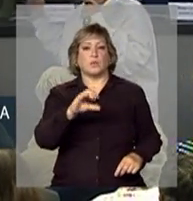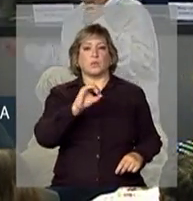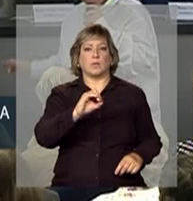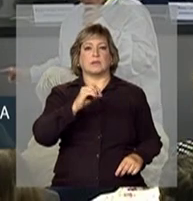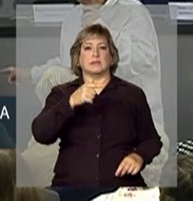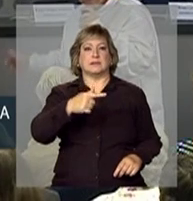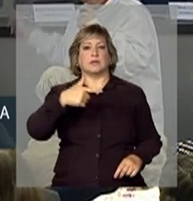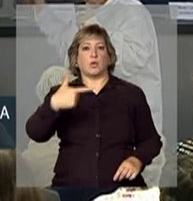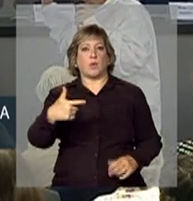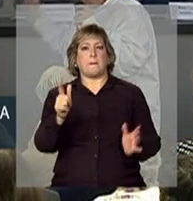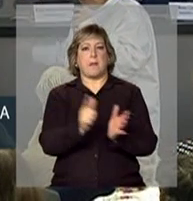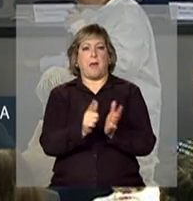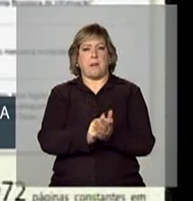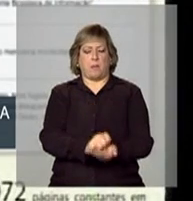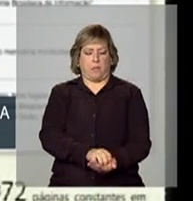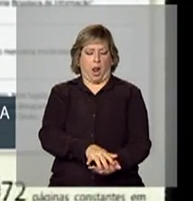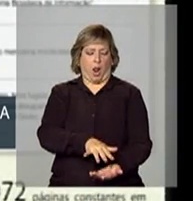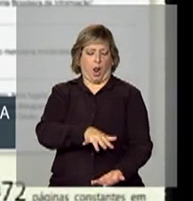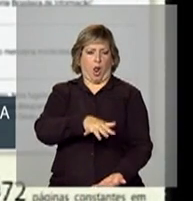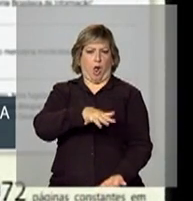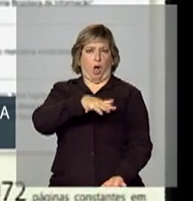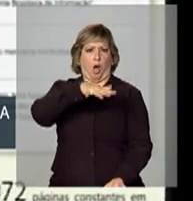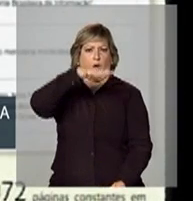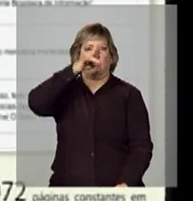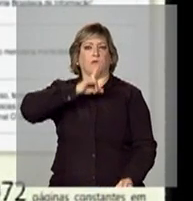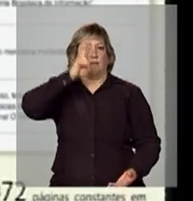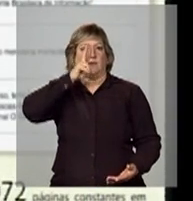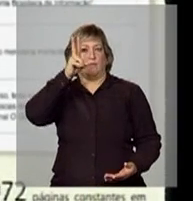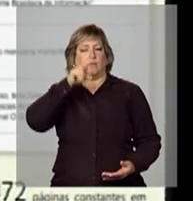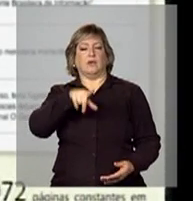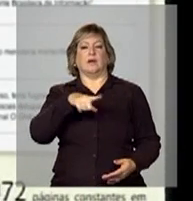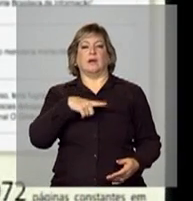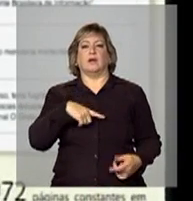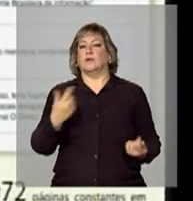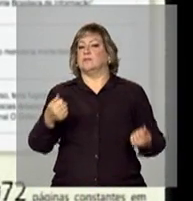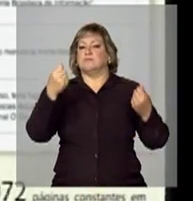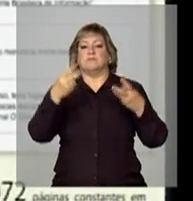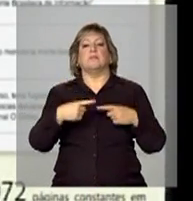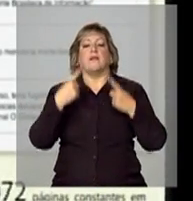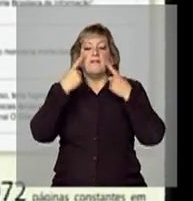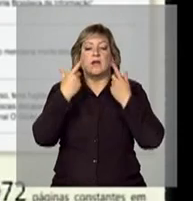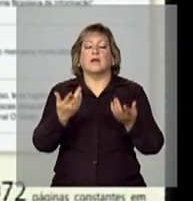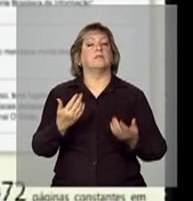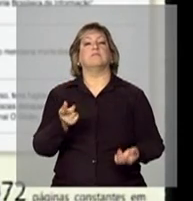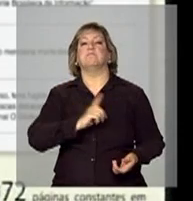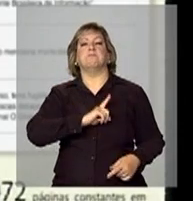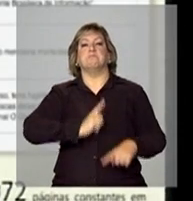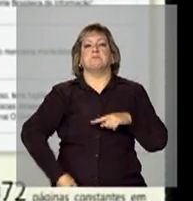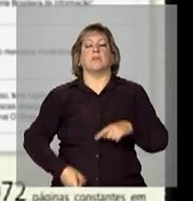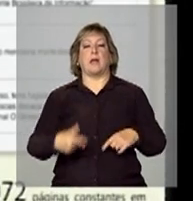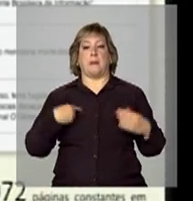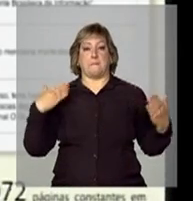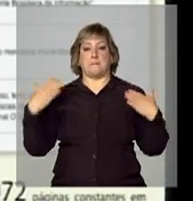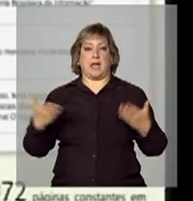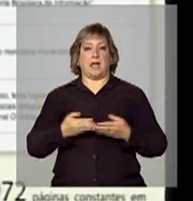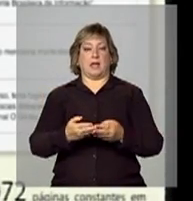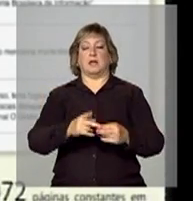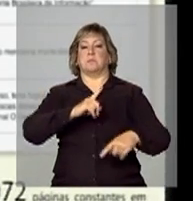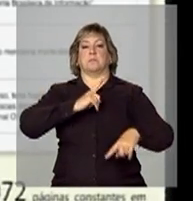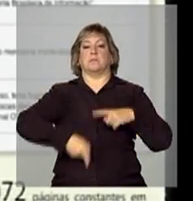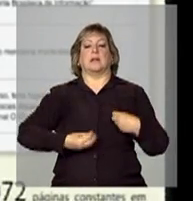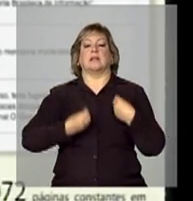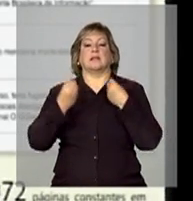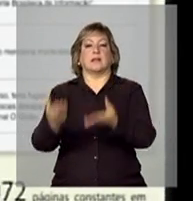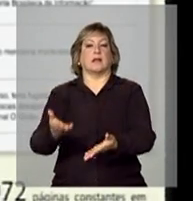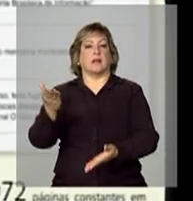12.072 páginas que constam em prontuários não disponibilizados e que a Marinha Brasileira não